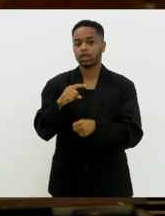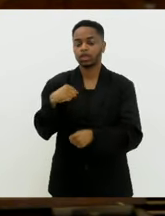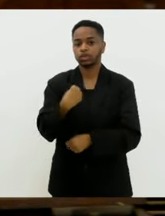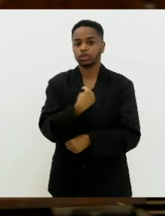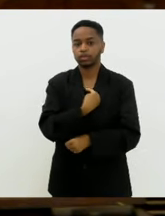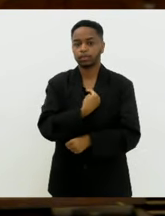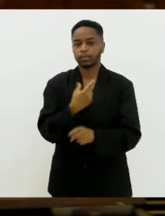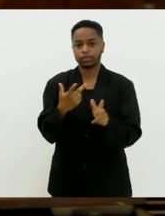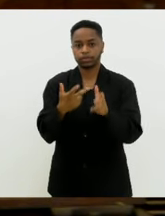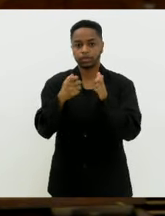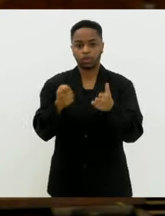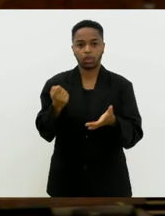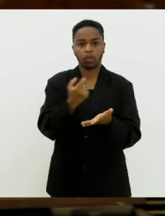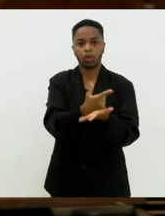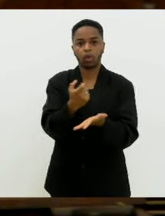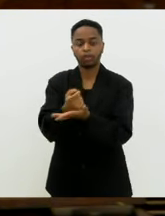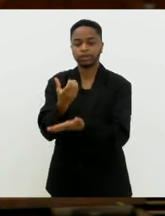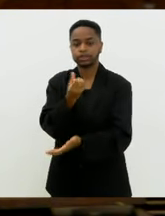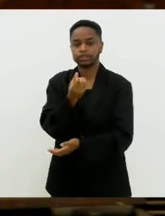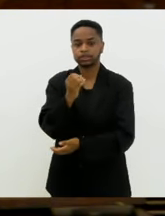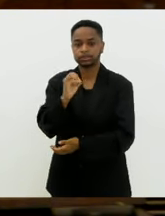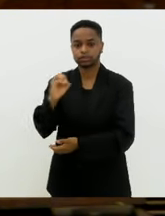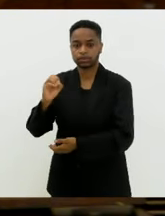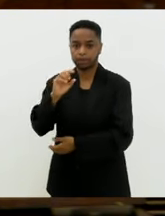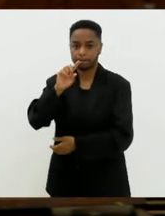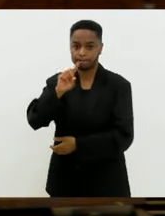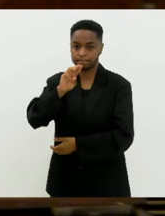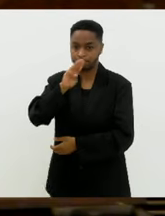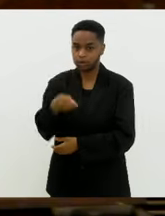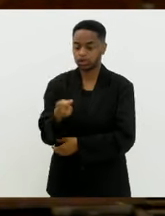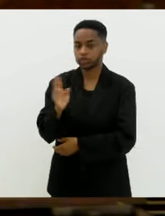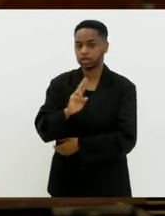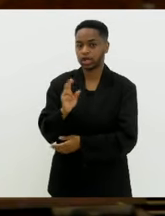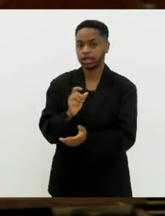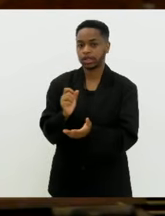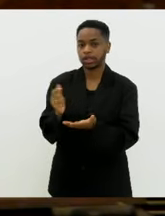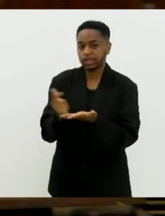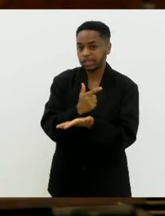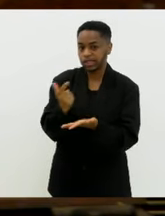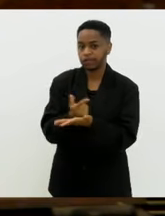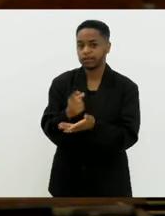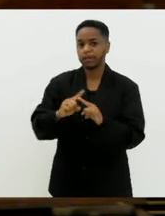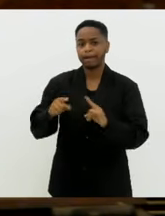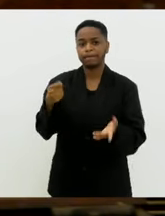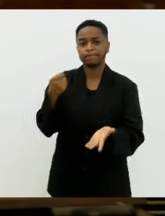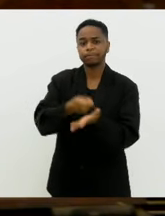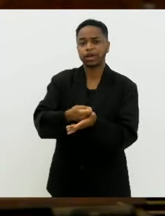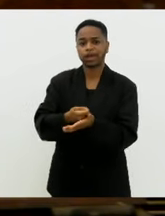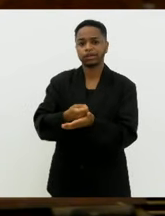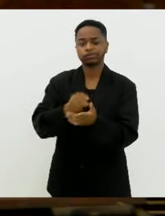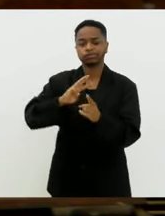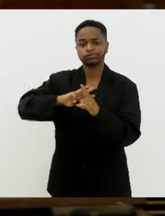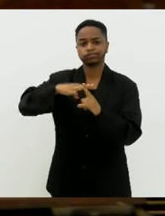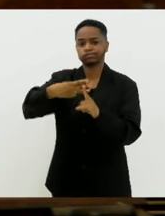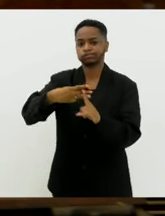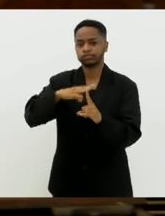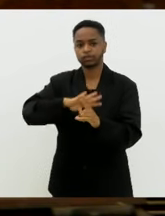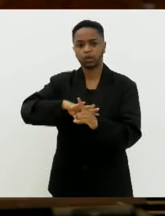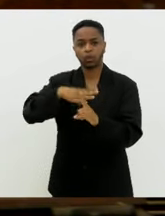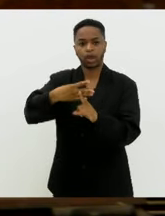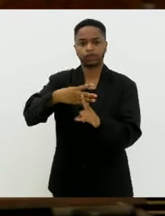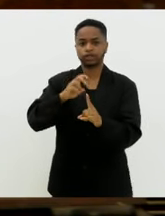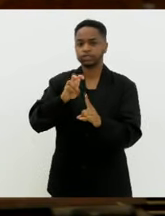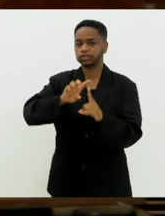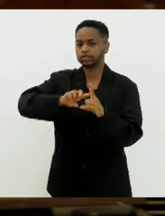compra de 600 milhões de reais em livros com preços 3, 4, 5 vezes